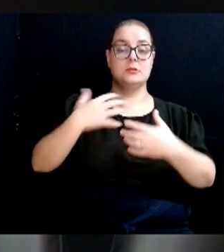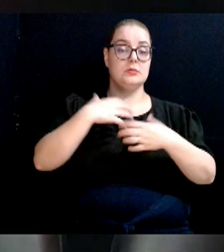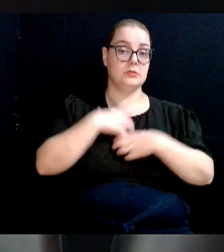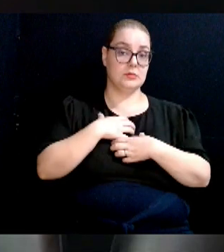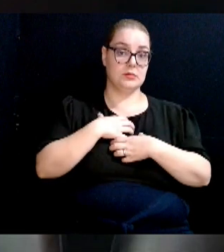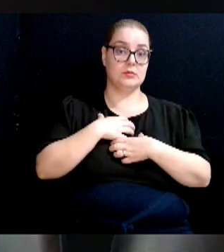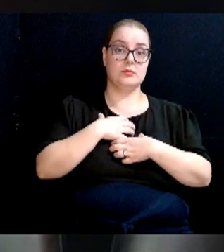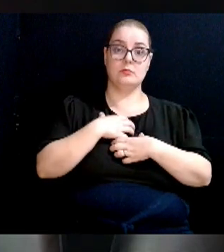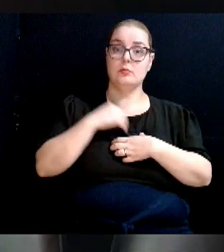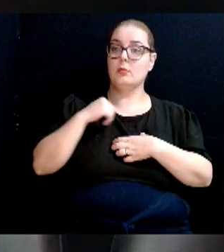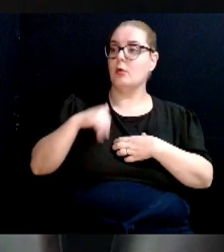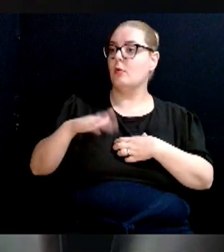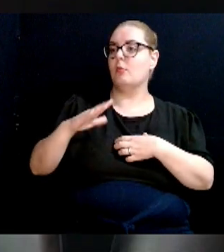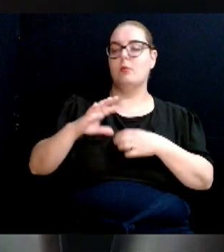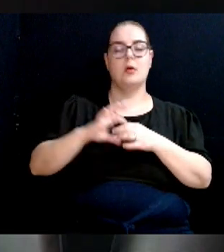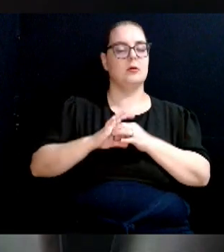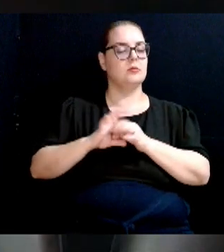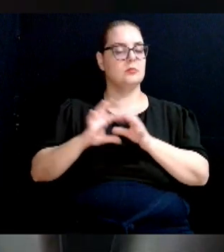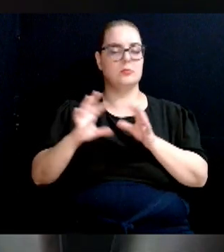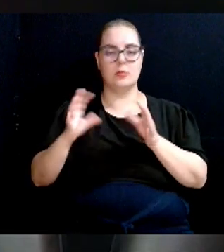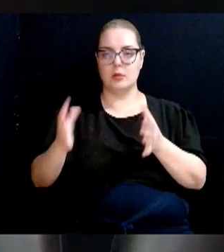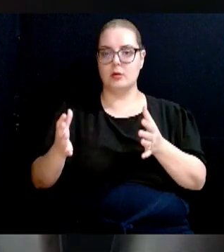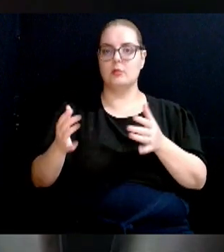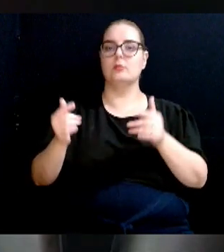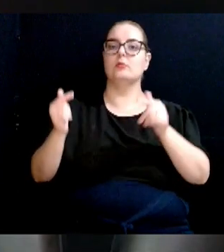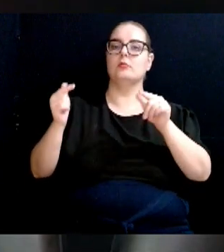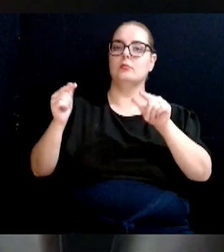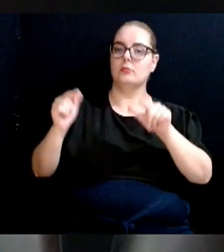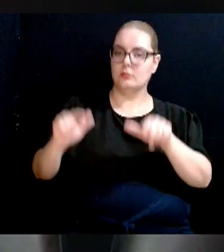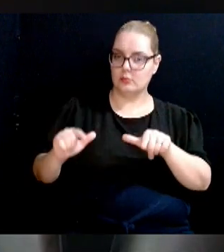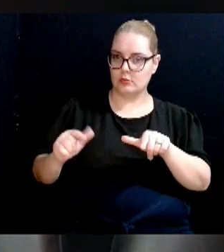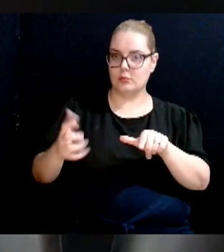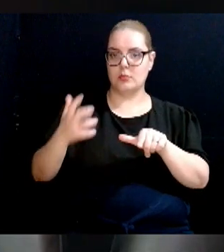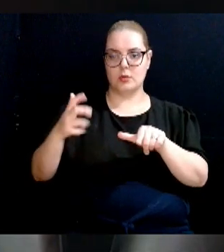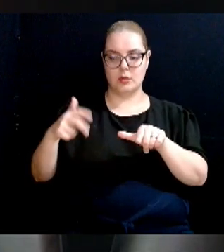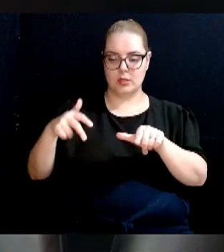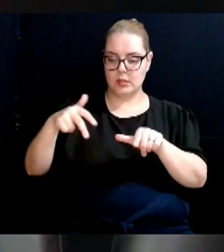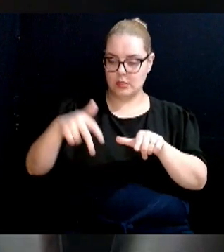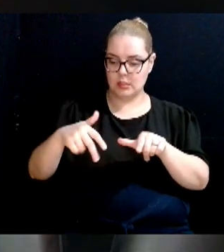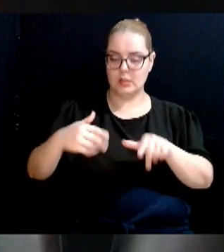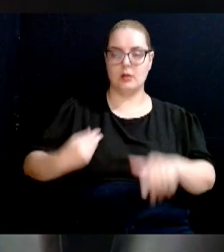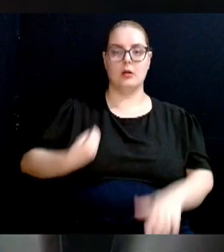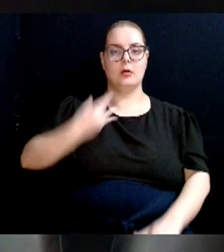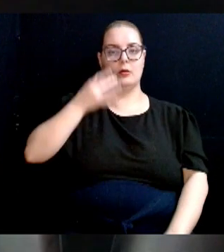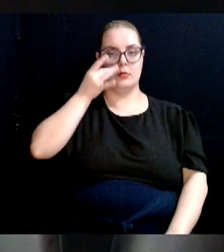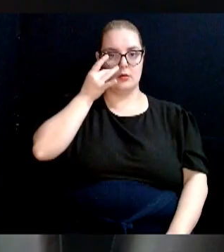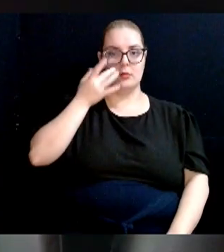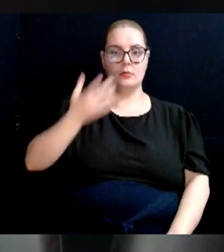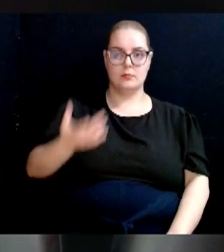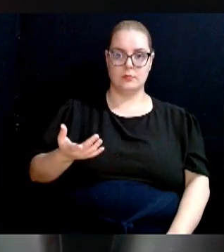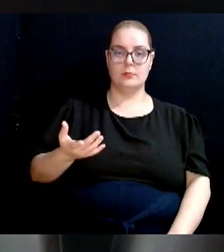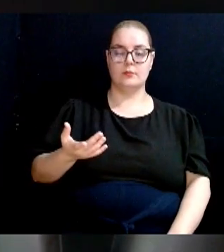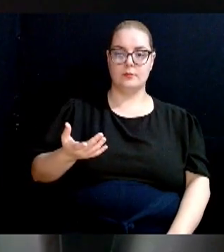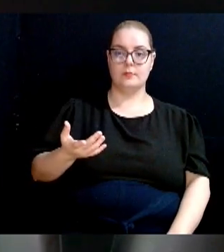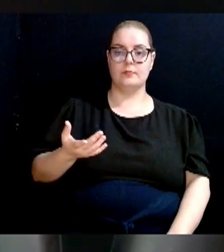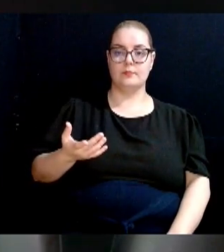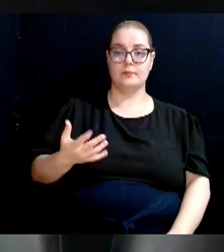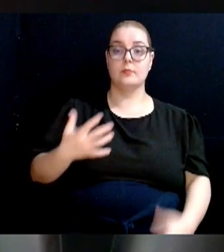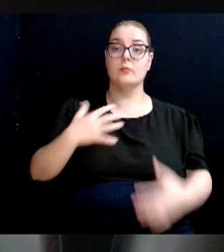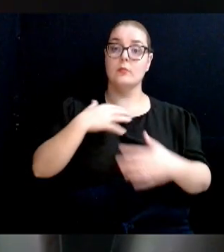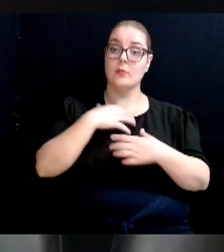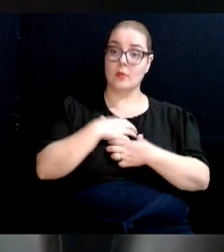máximo à vontade no ambiente que ela estiver presente, né, para ela se sentir